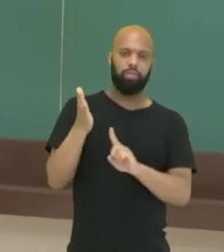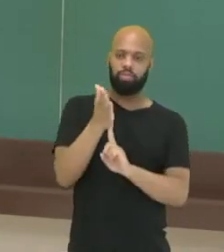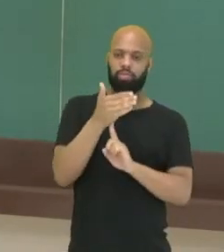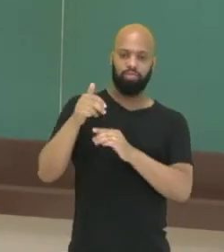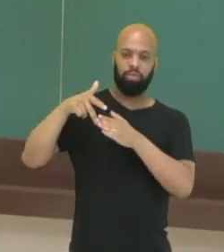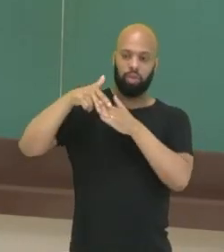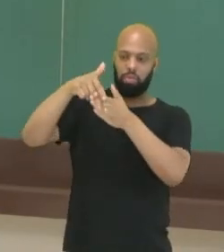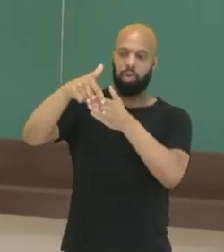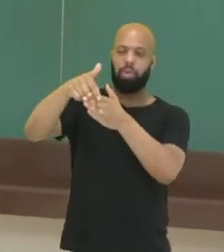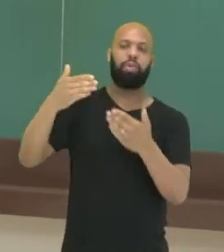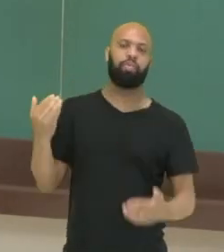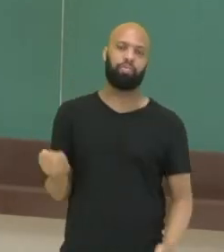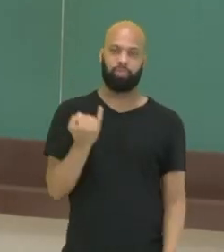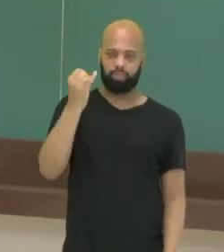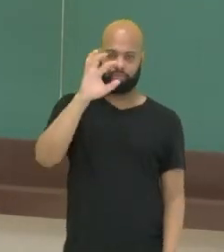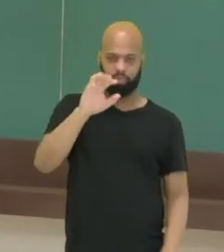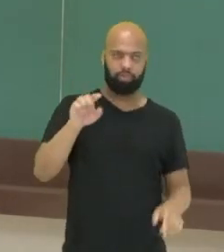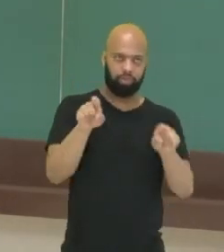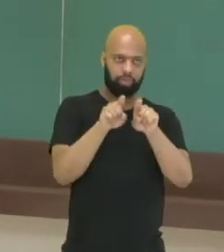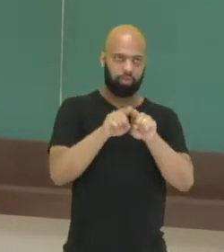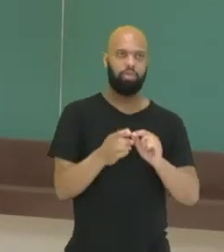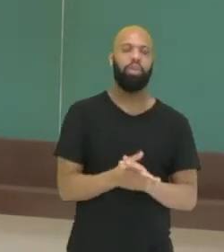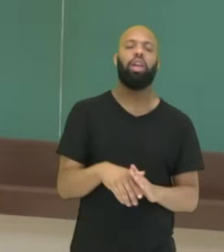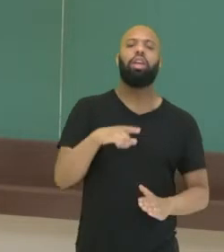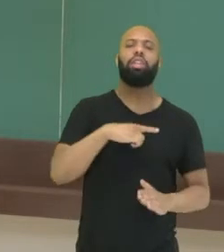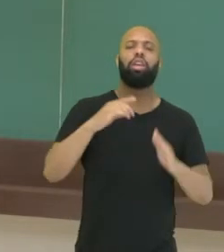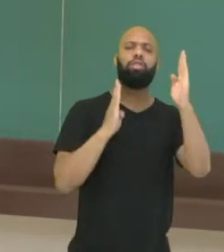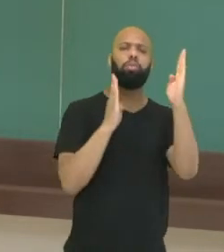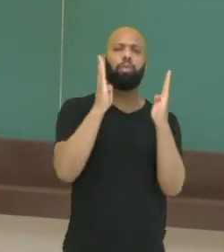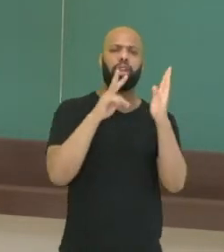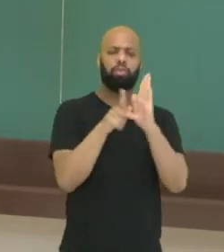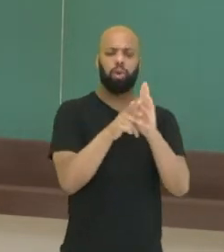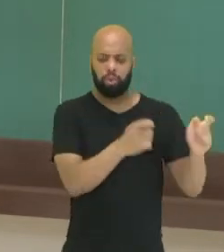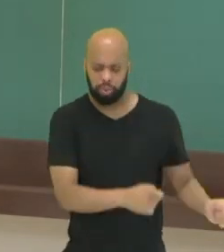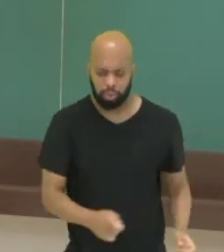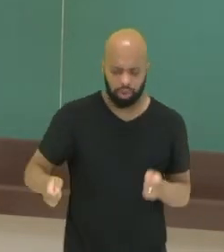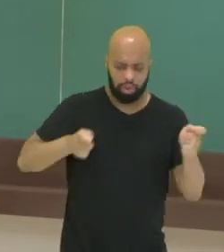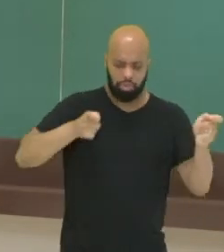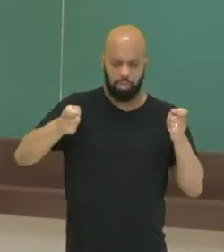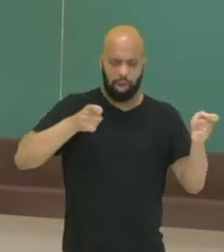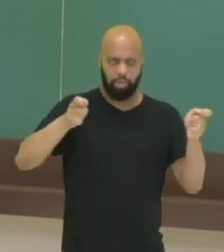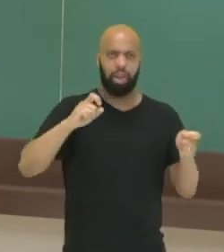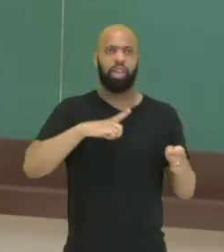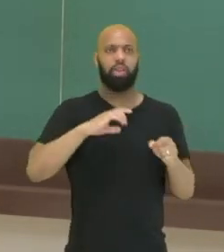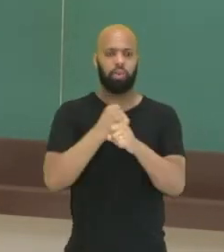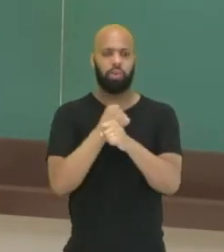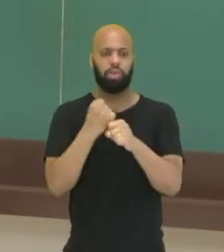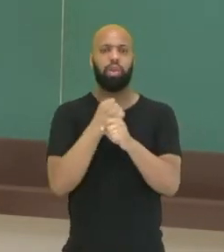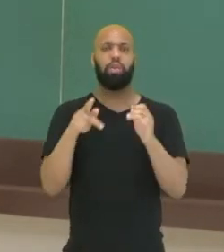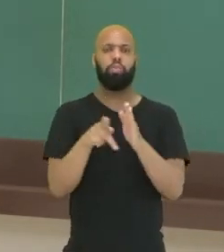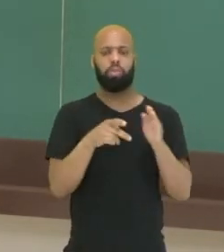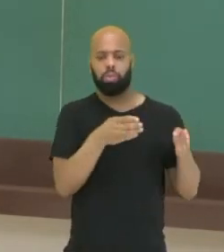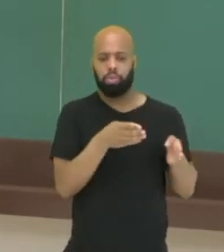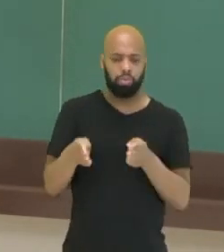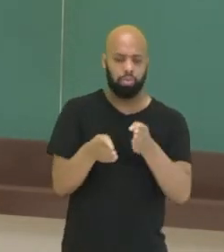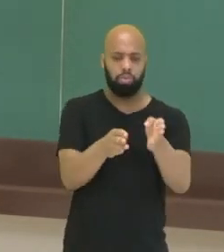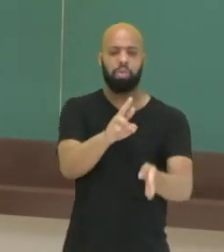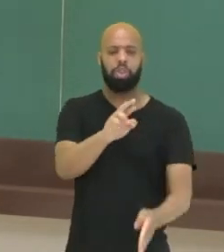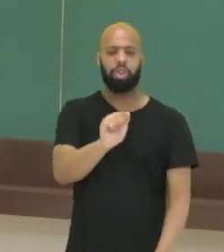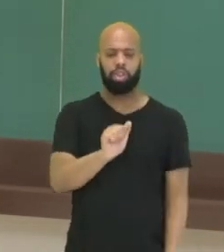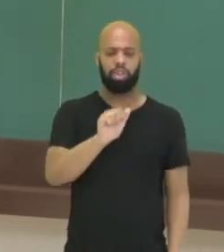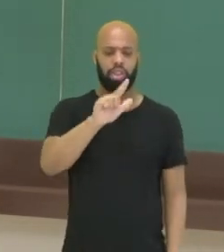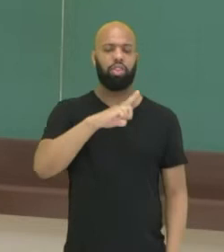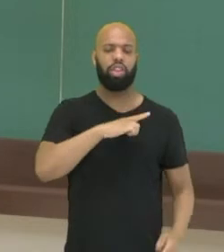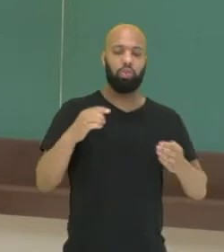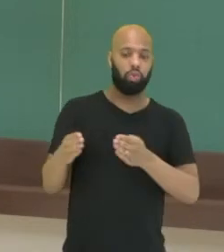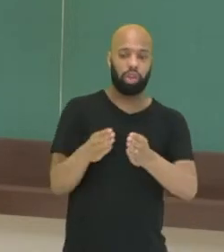foram importantes nesse sentido. No período da mineração, nós vamos ter a construção da Estrada Real, que eram antigos